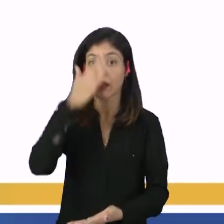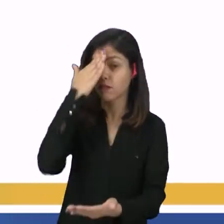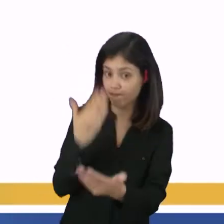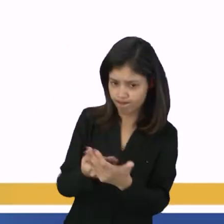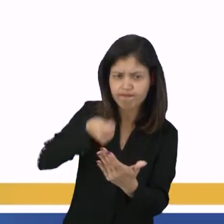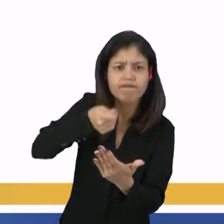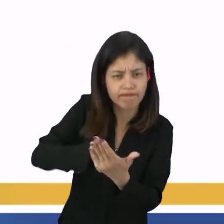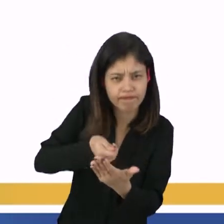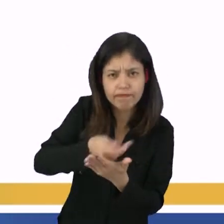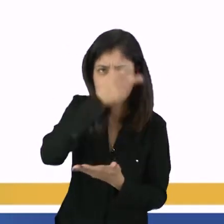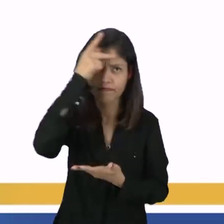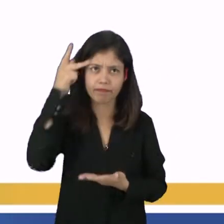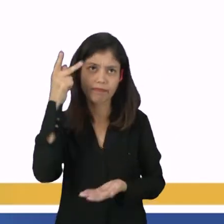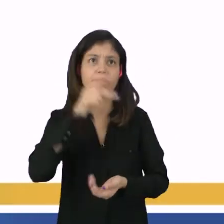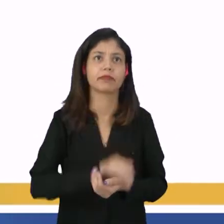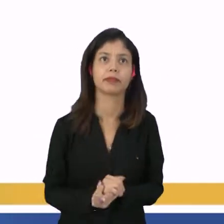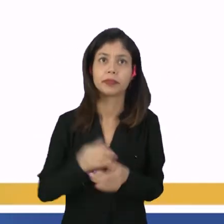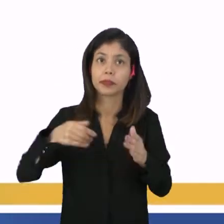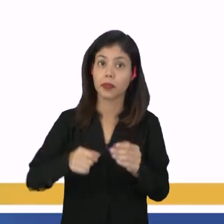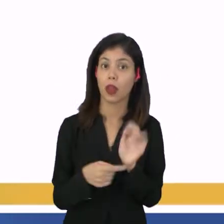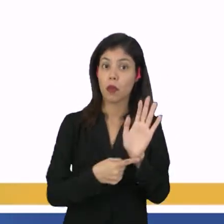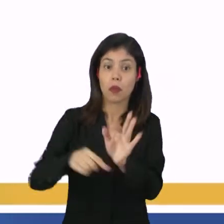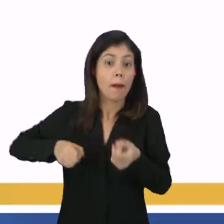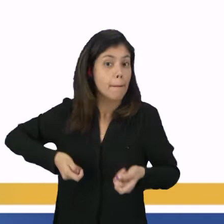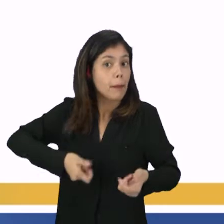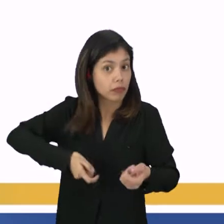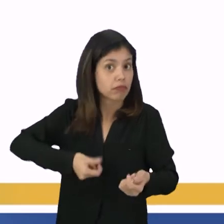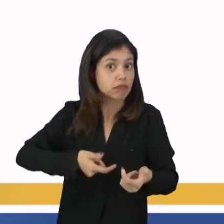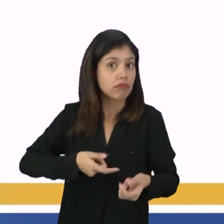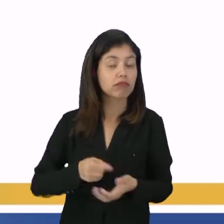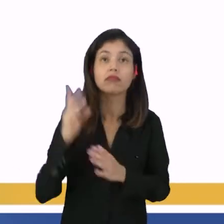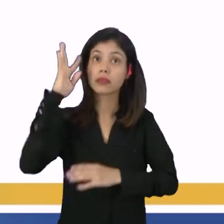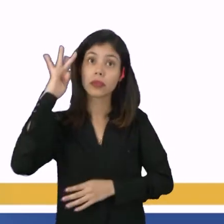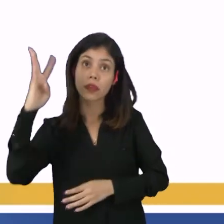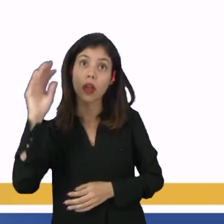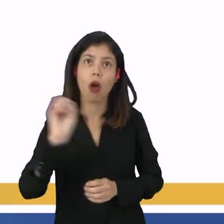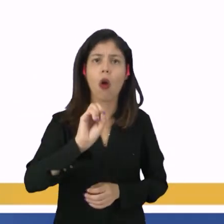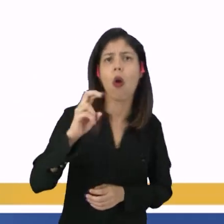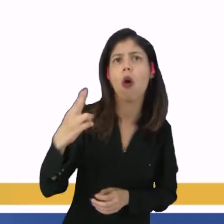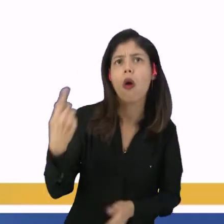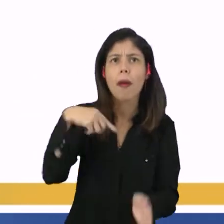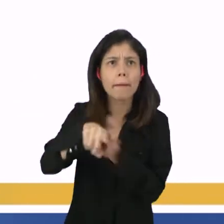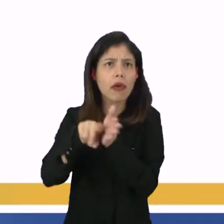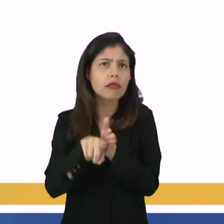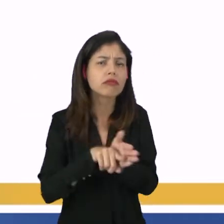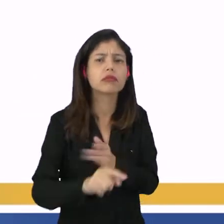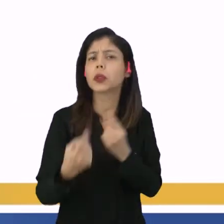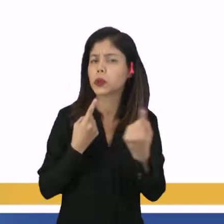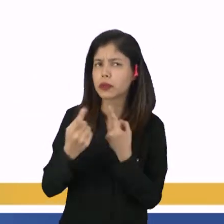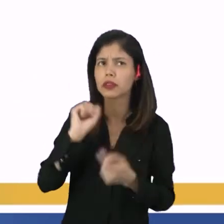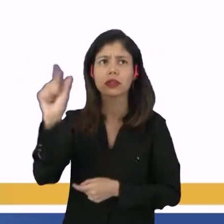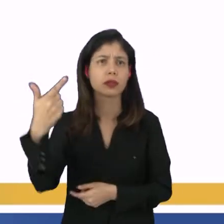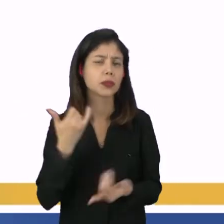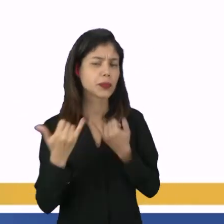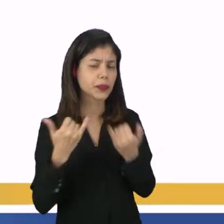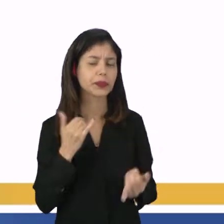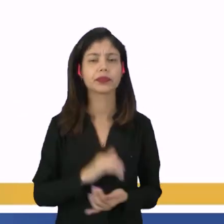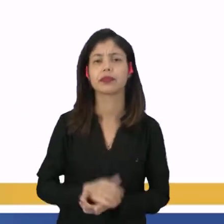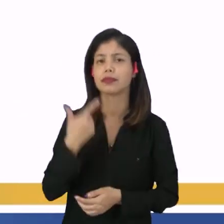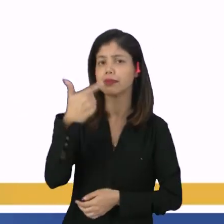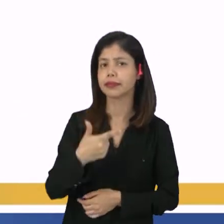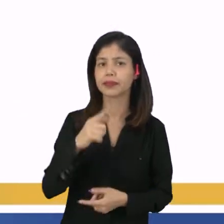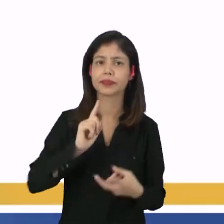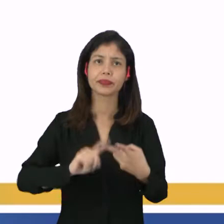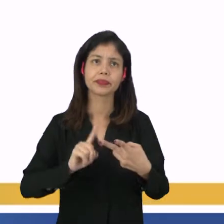informar, persuadir, abrir pistas de reflexão ou colocar questões para um debate, entre outras informações, tá?